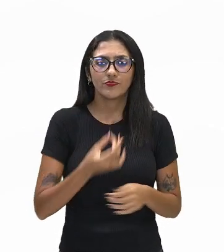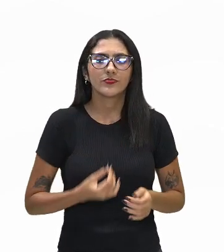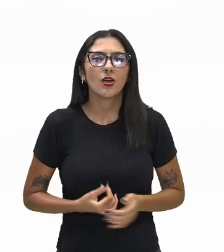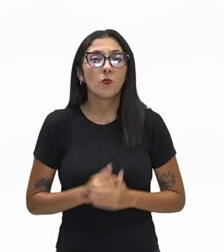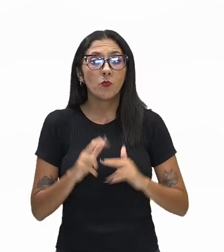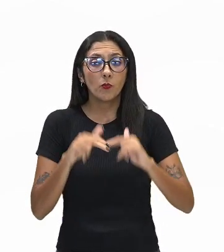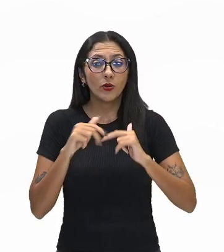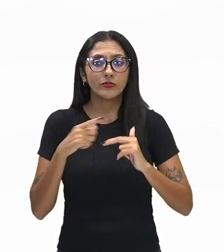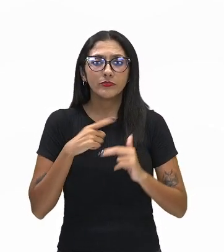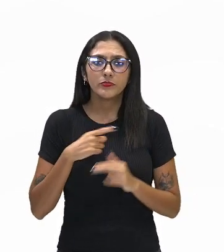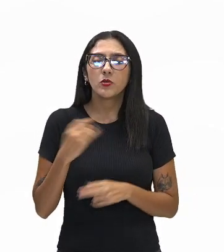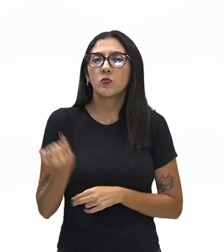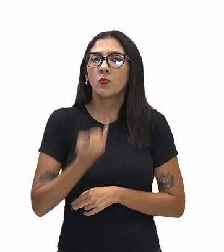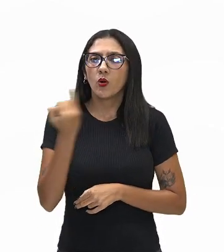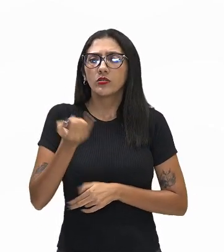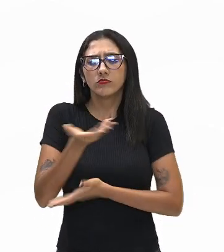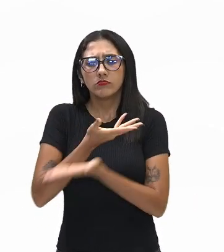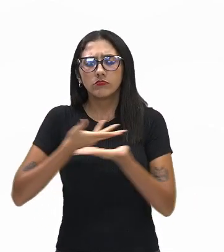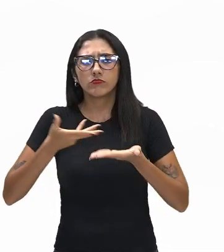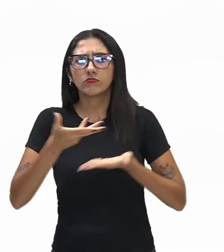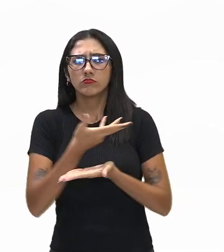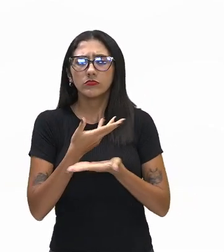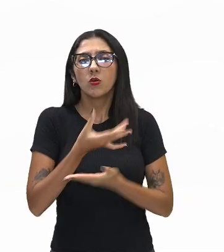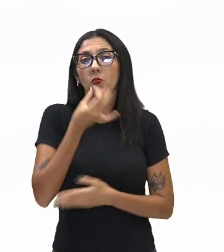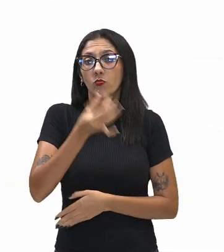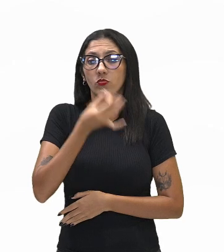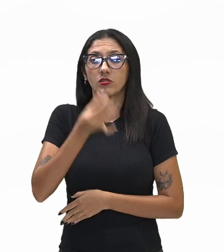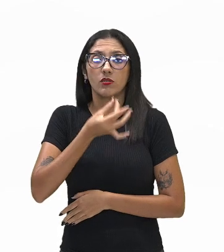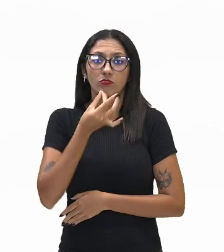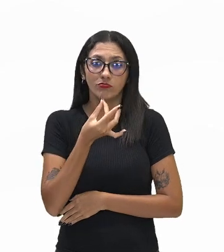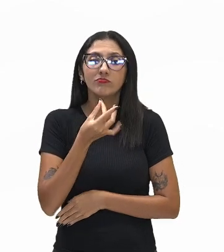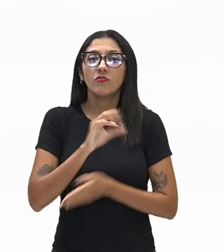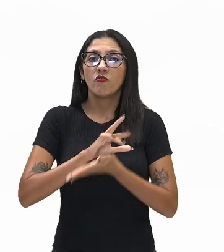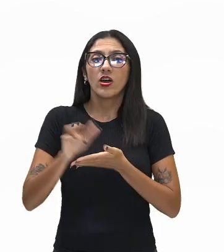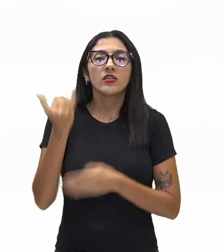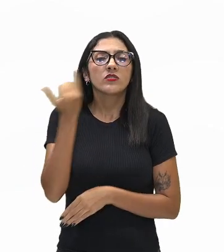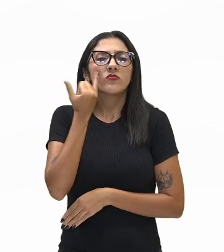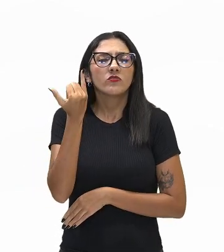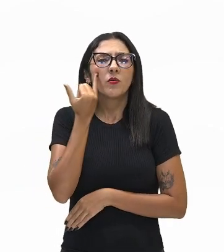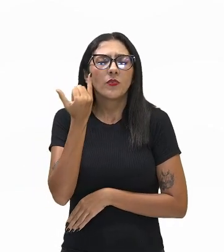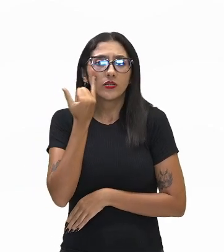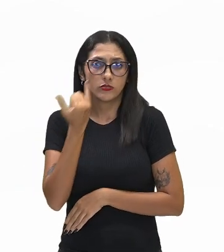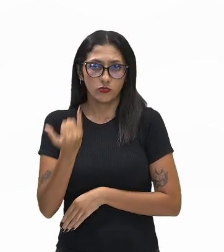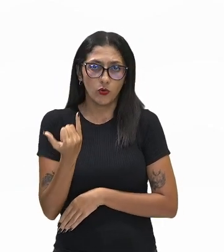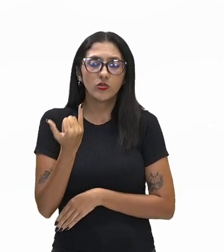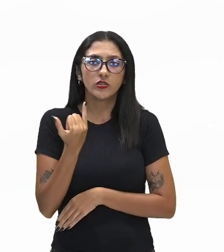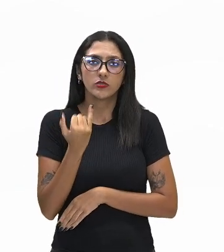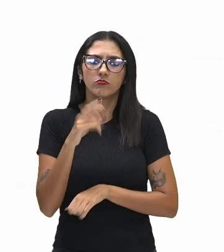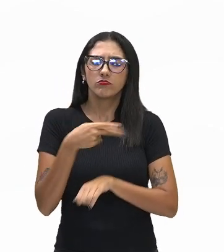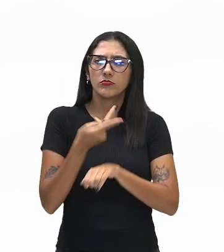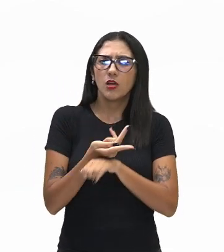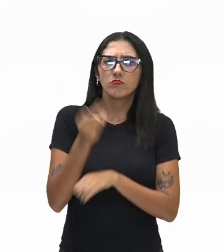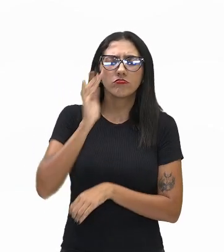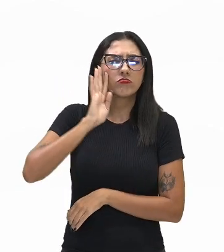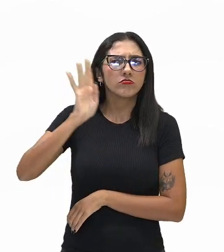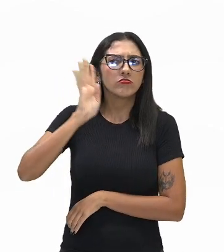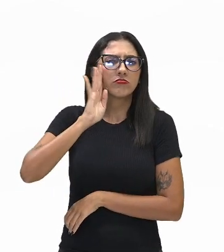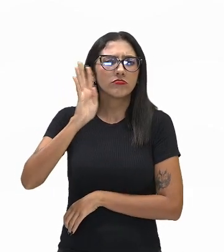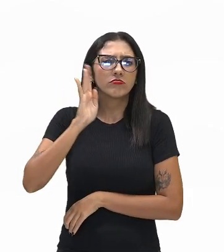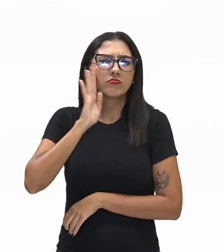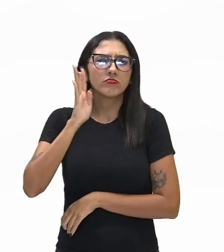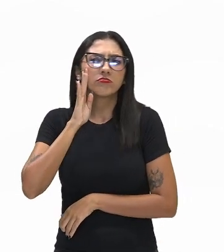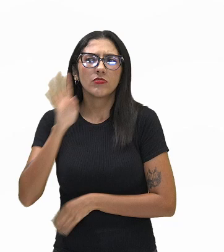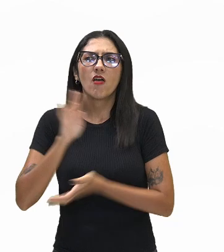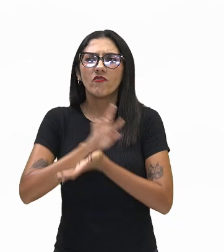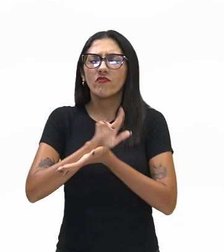de forma crítica com as informações vinculadas pela mídia e refletir sobre os